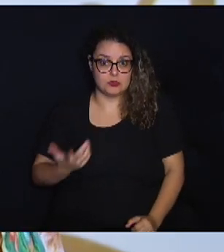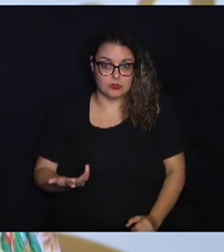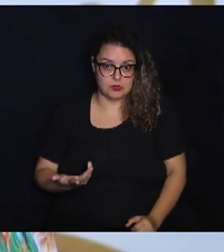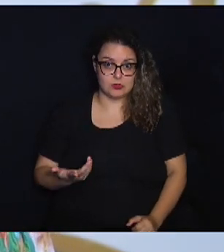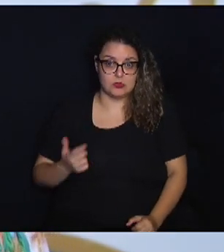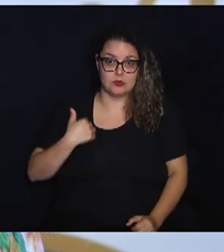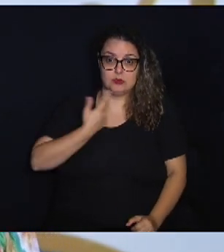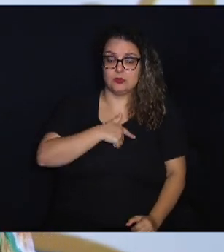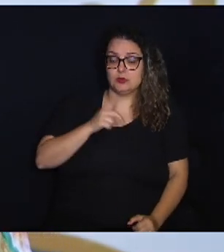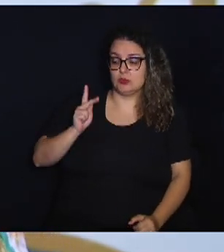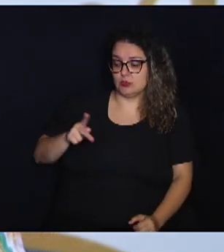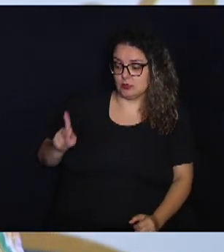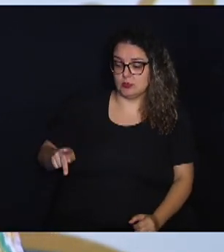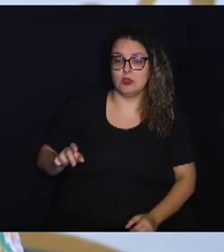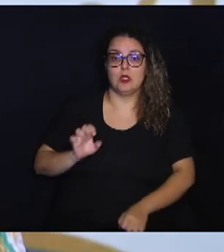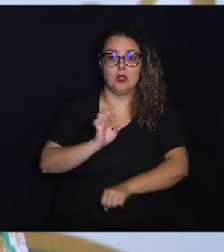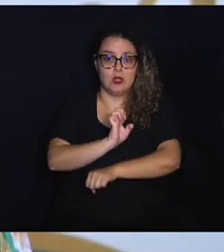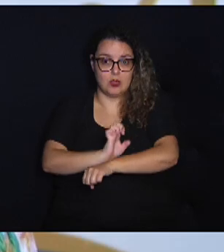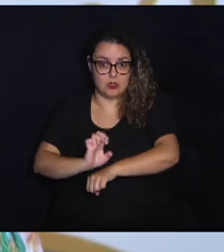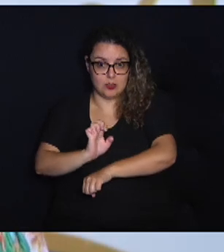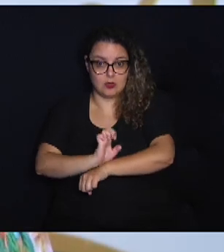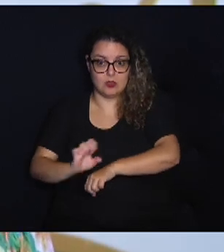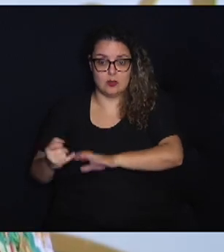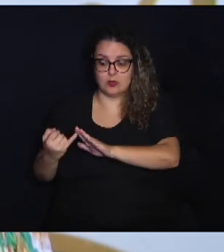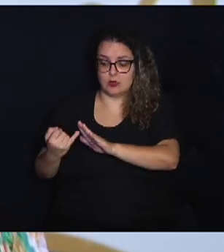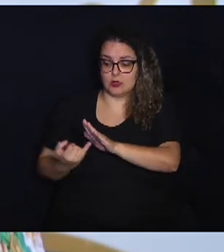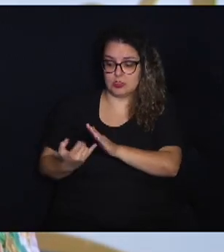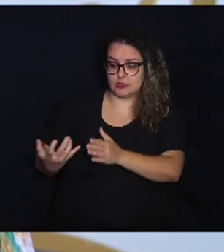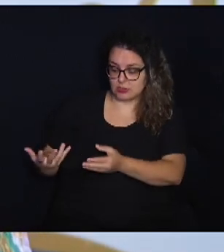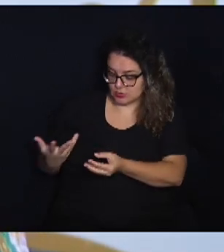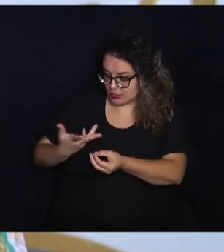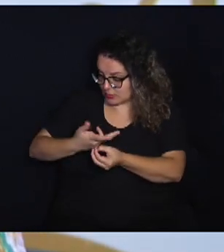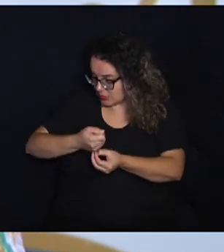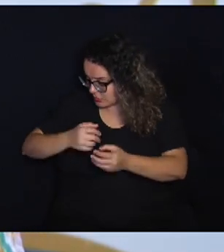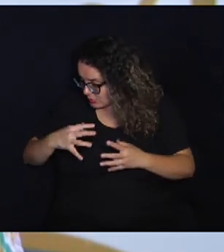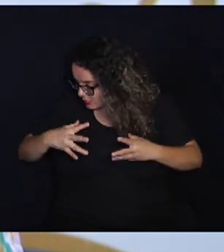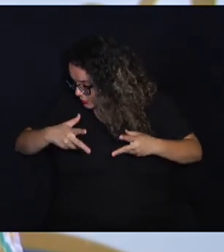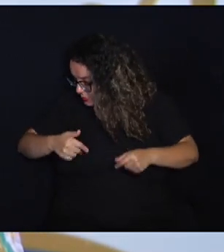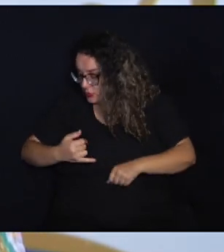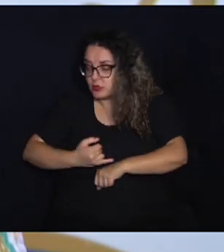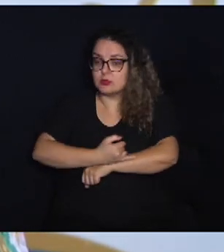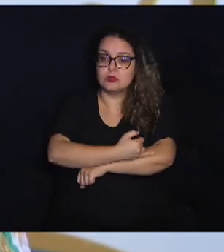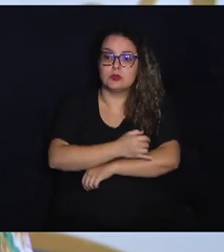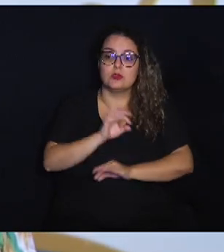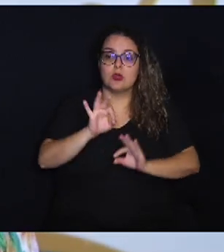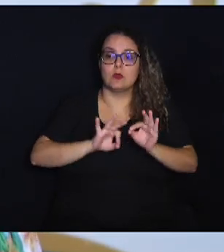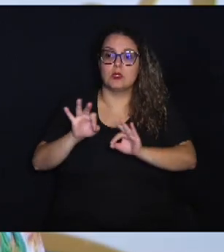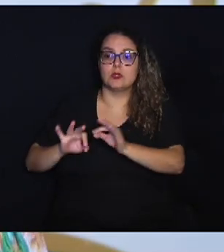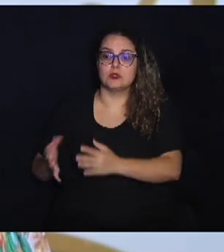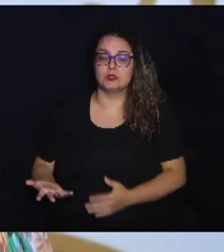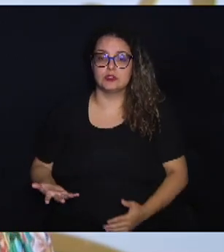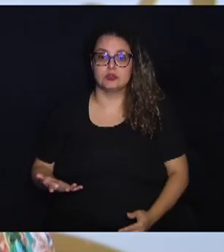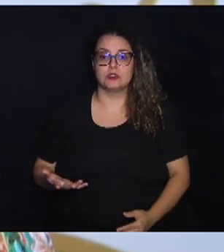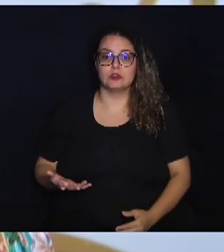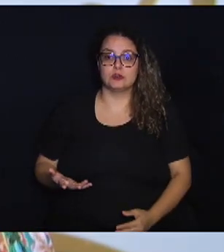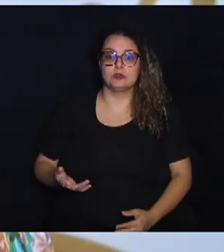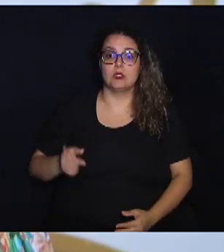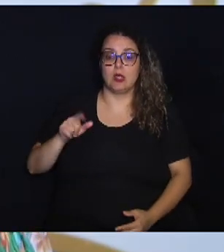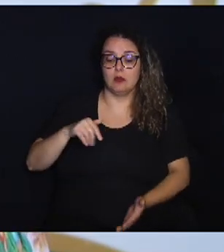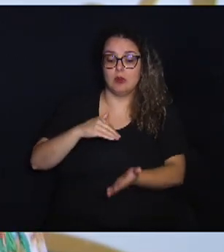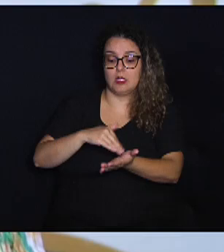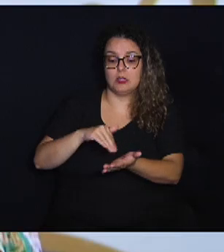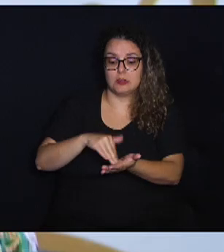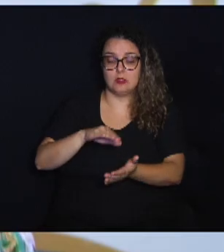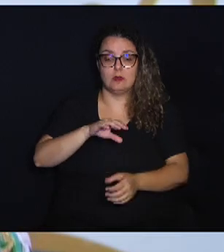nossos professores são estagiários, né, do Instituto de Artes. Toda a infraestrutura do projeto ela é pela Secretaria Municipal